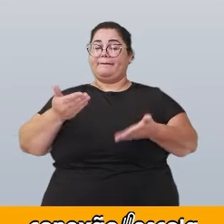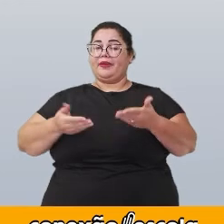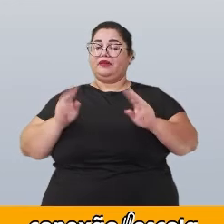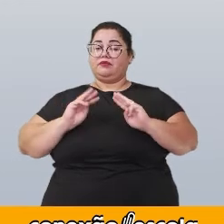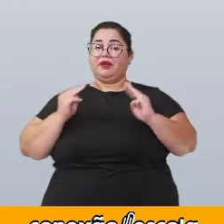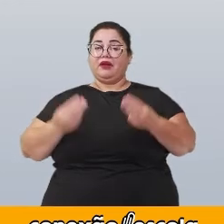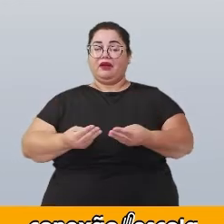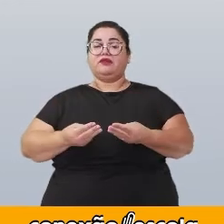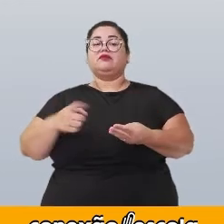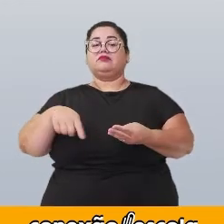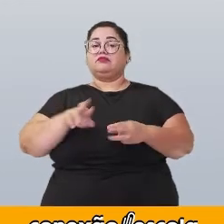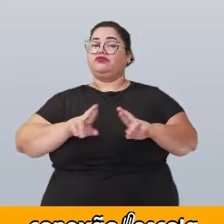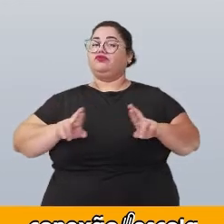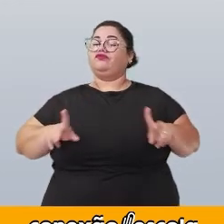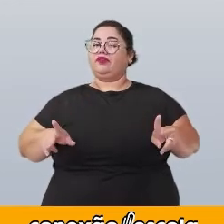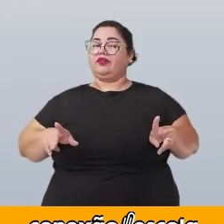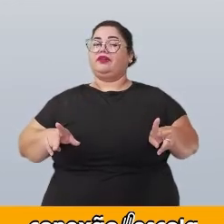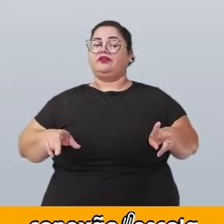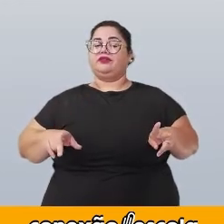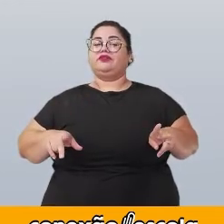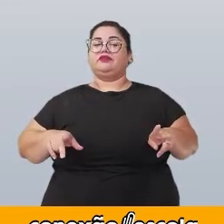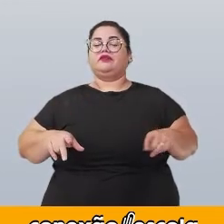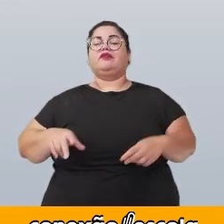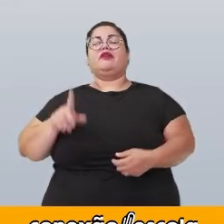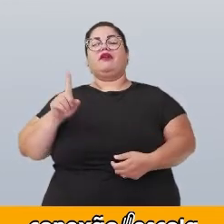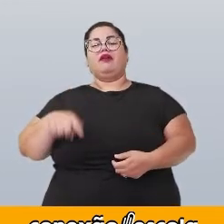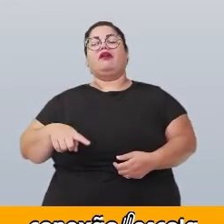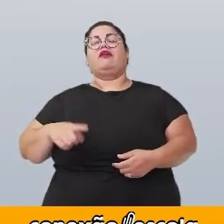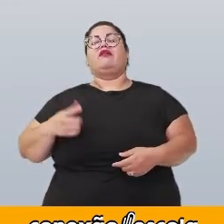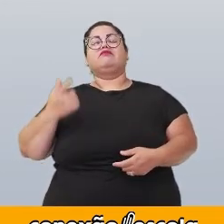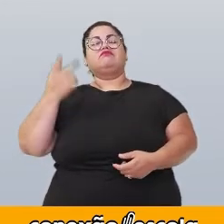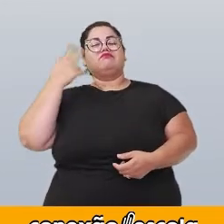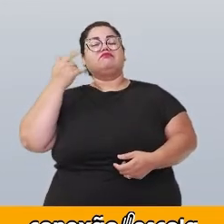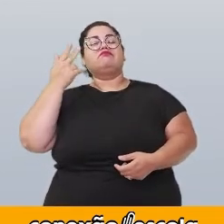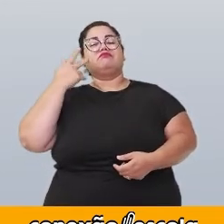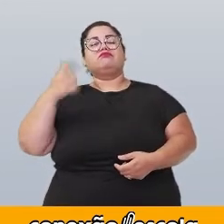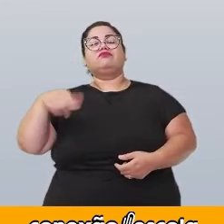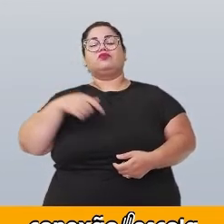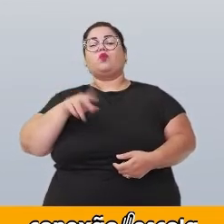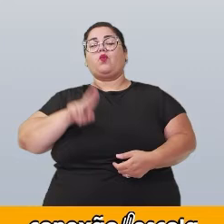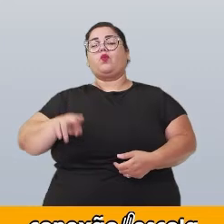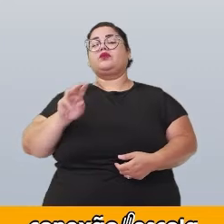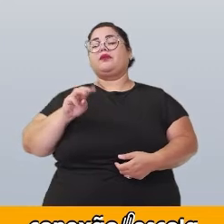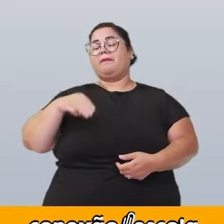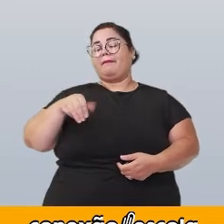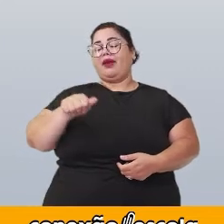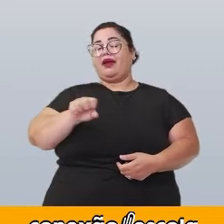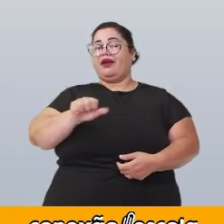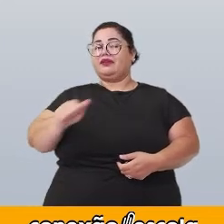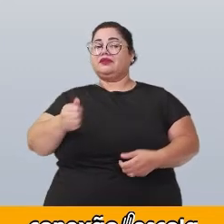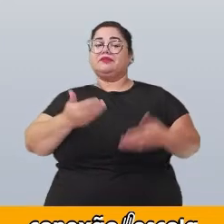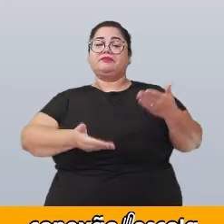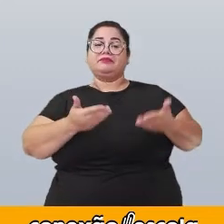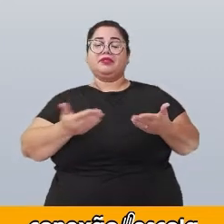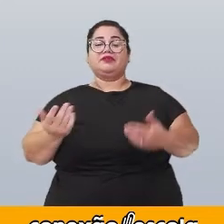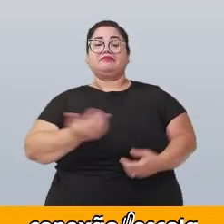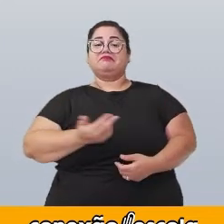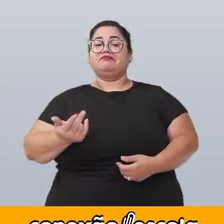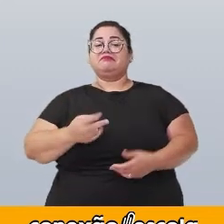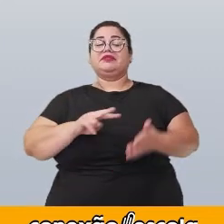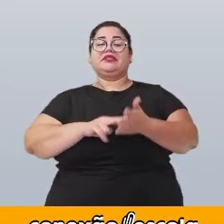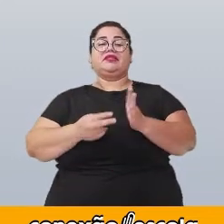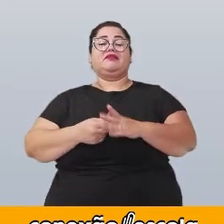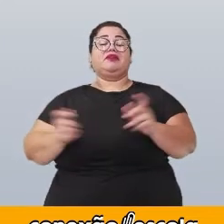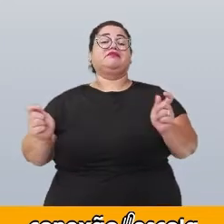e massa são diferentes. É muito comum que a gente utilize a palavra massa e peso com o